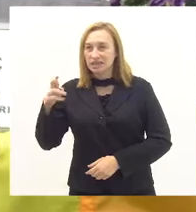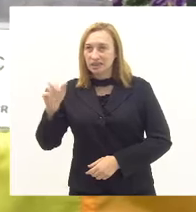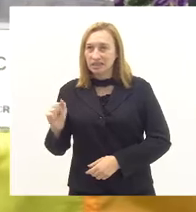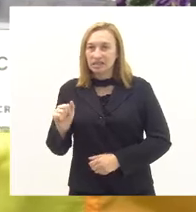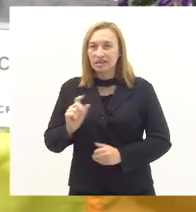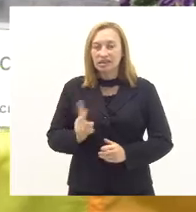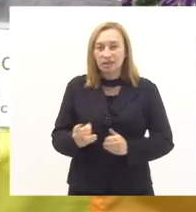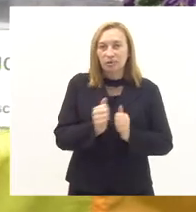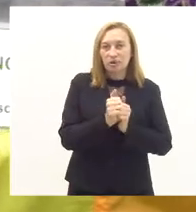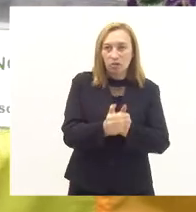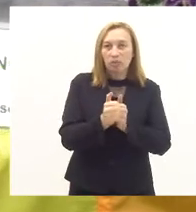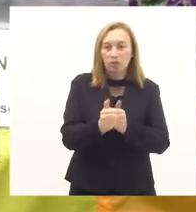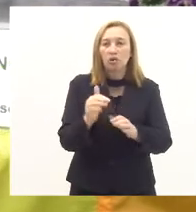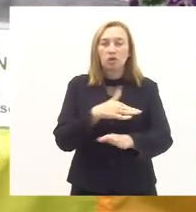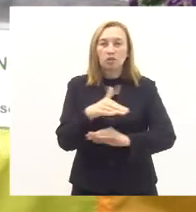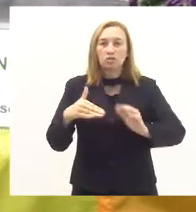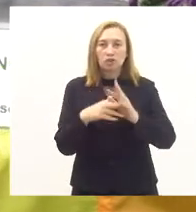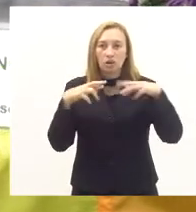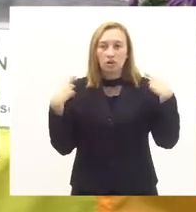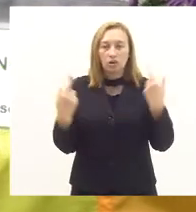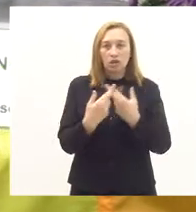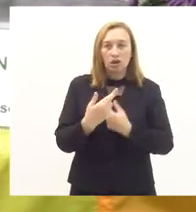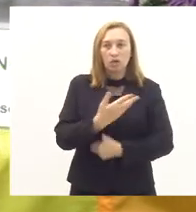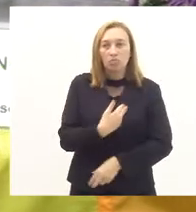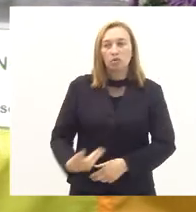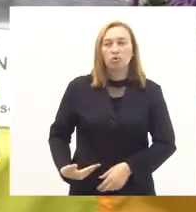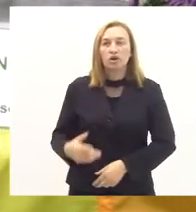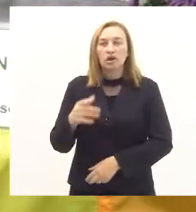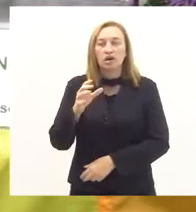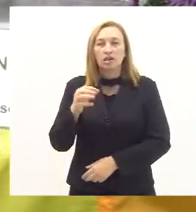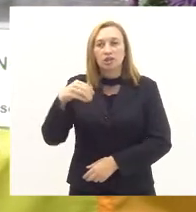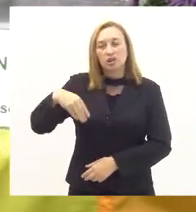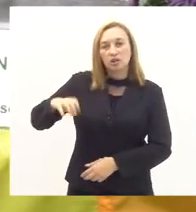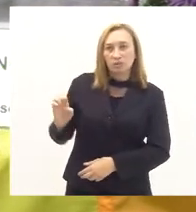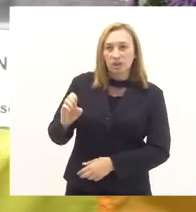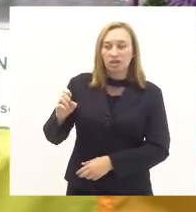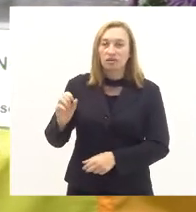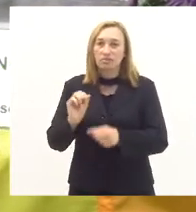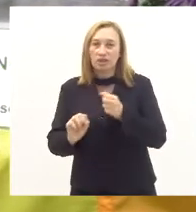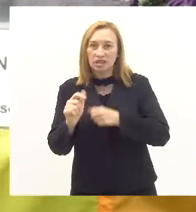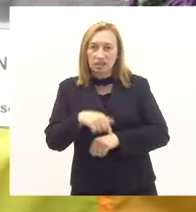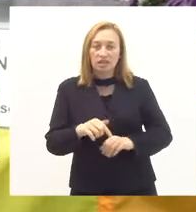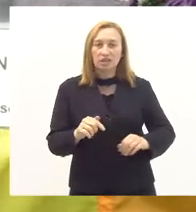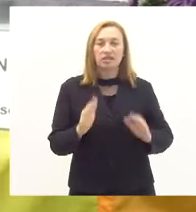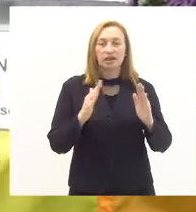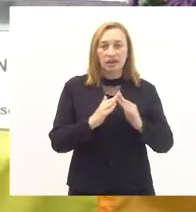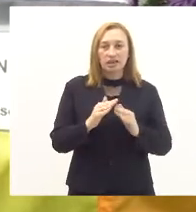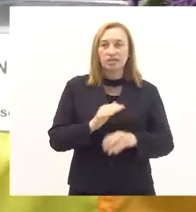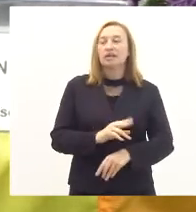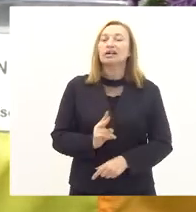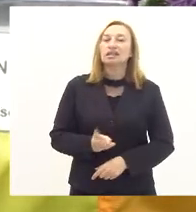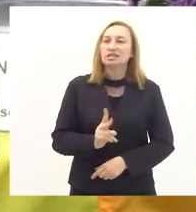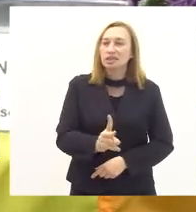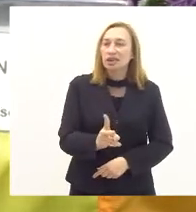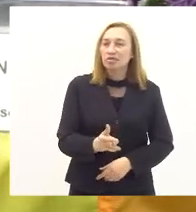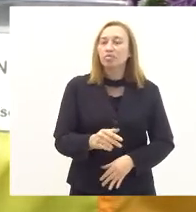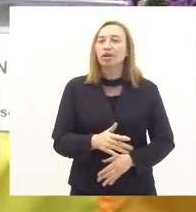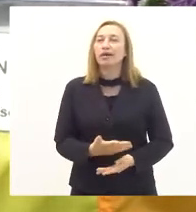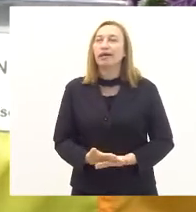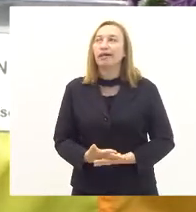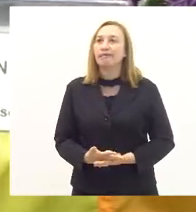as audiências públicas que o MINC promoveu, que nós ocupamos essa casa, e sempre com